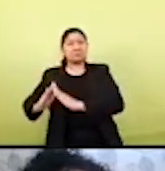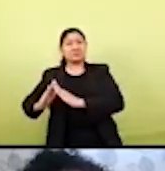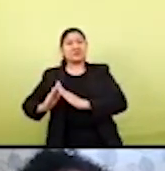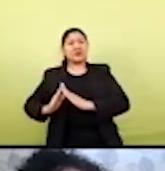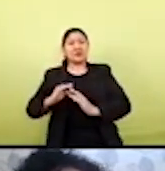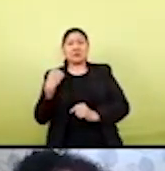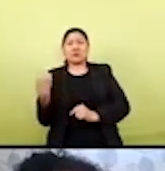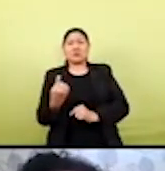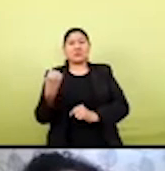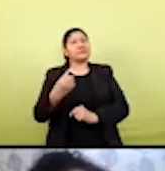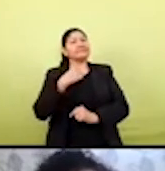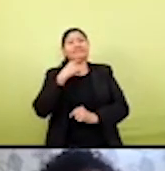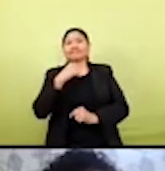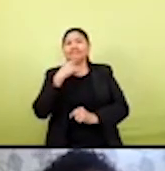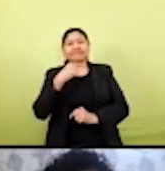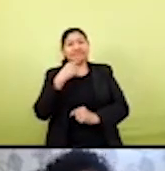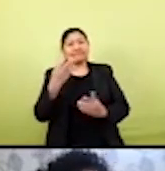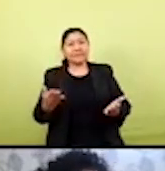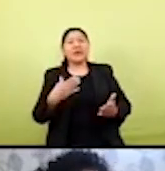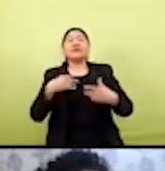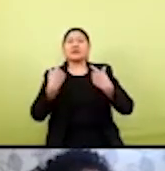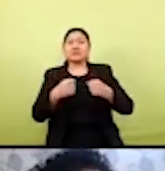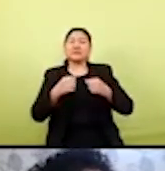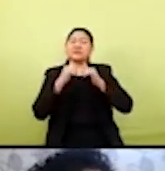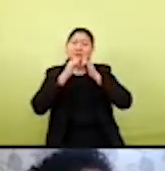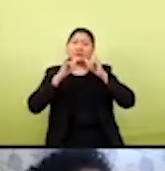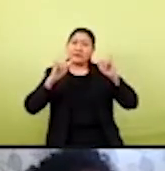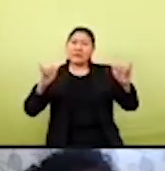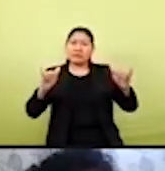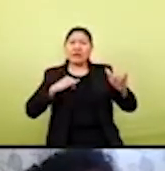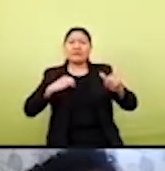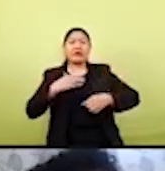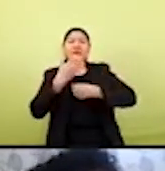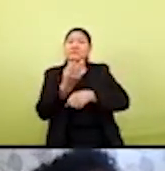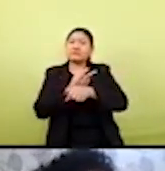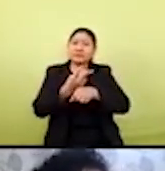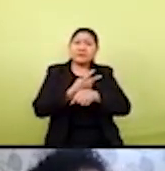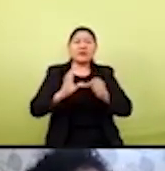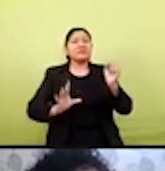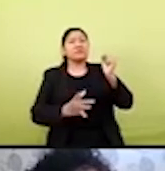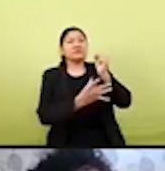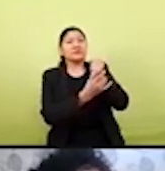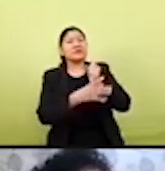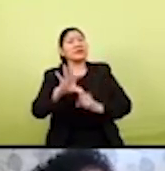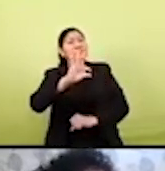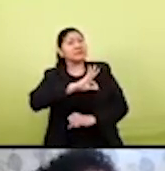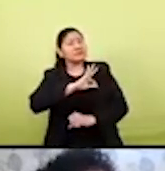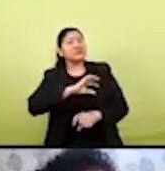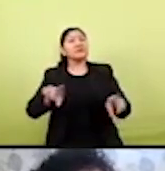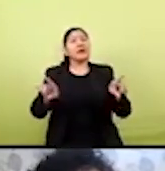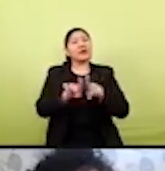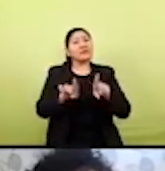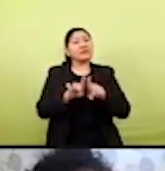a gente tem hoje, que é a denúncia, que é a medida protetiva, que é comunicar as pessoas próximas que têm medida protetiva